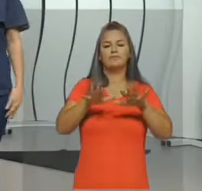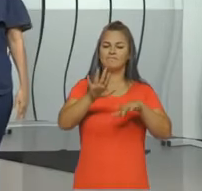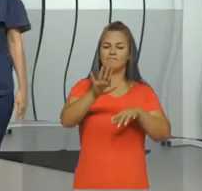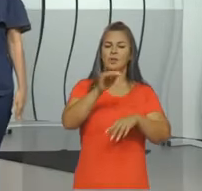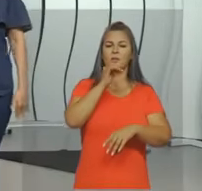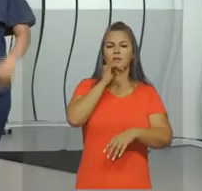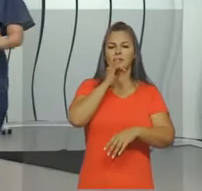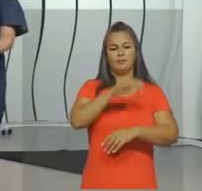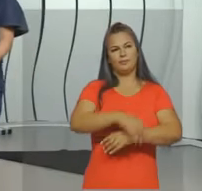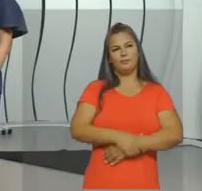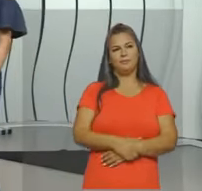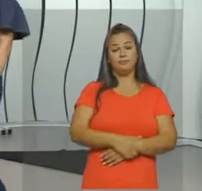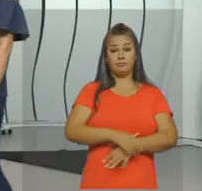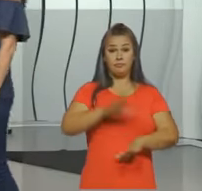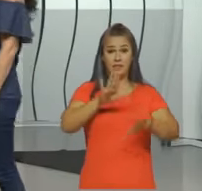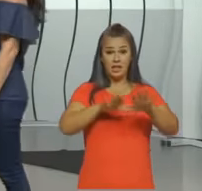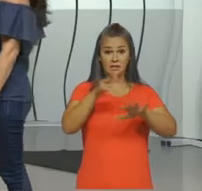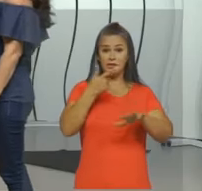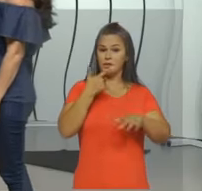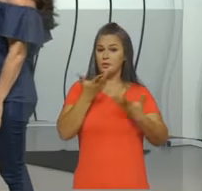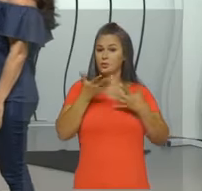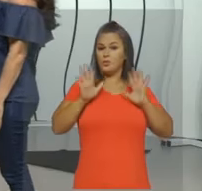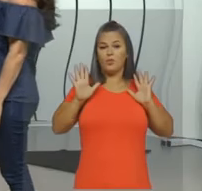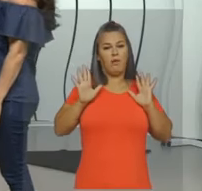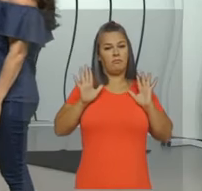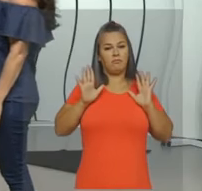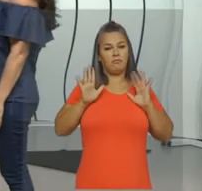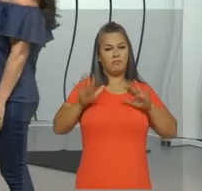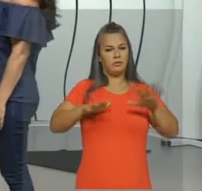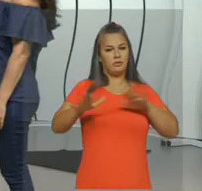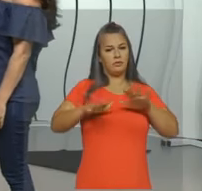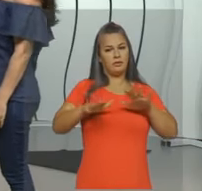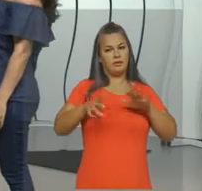quero ficar quietinha, então tem que ter aí um mecanismo, né?